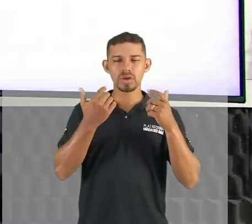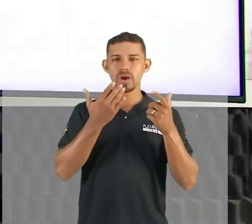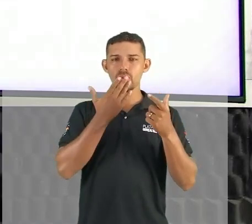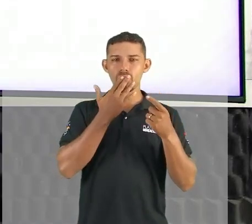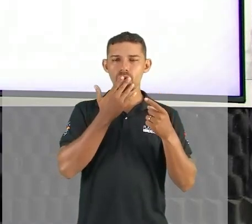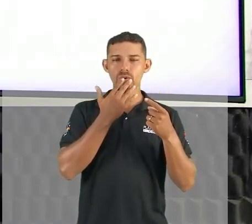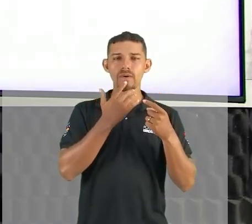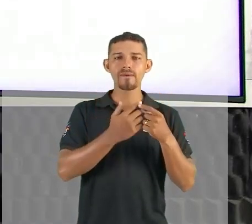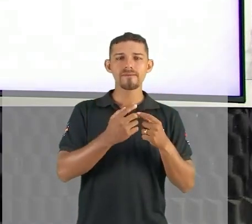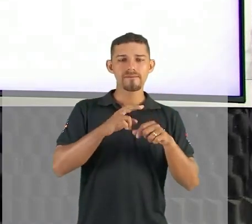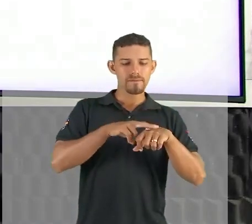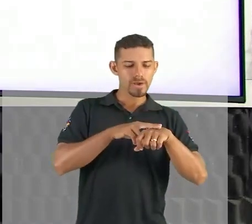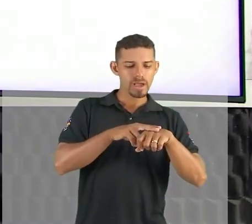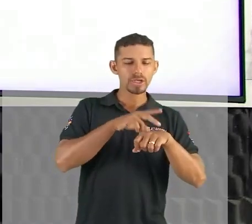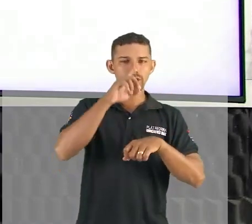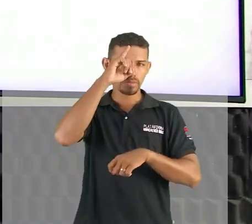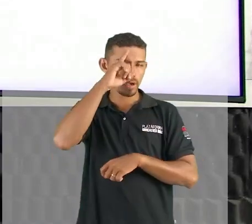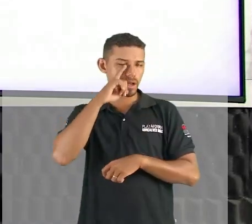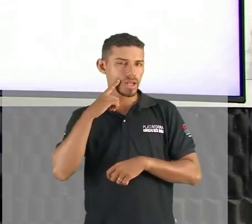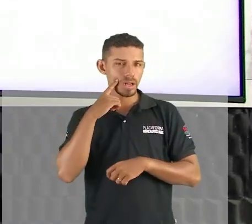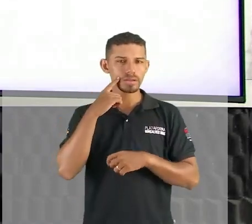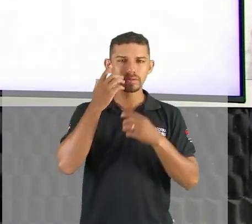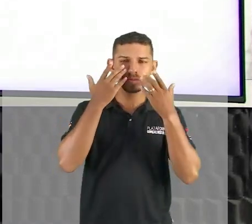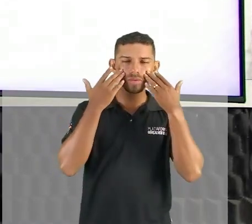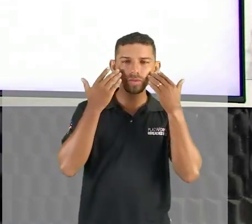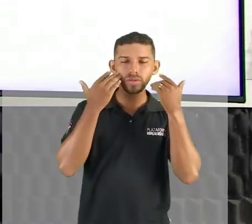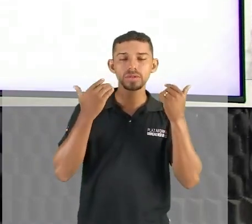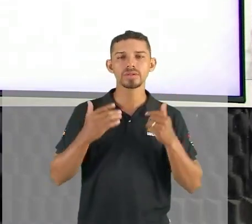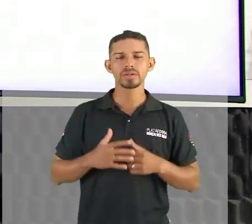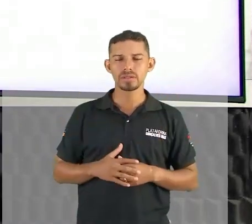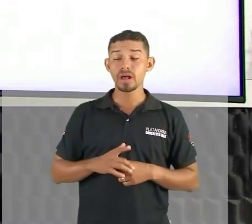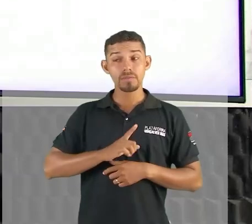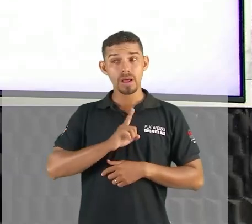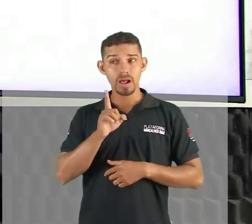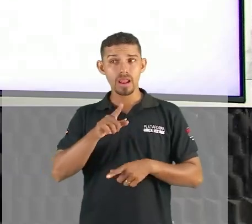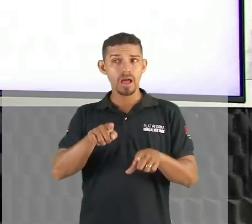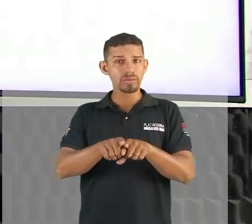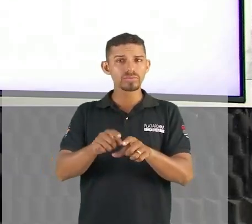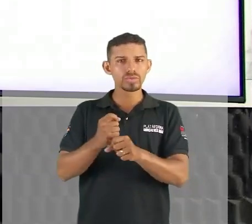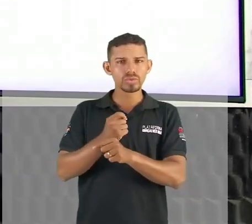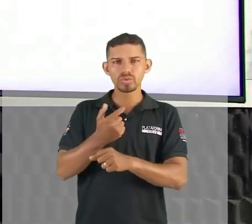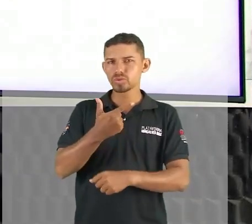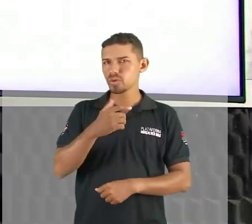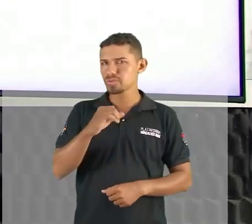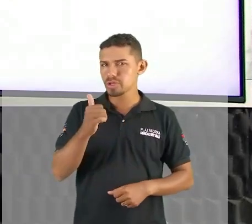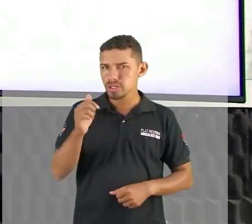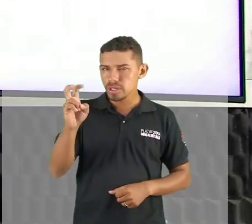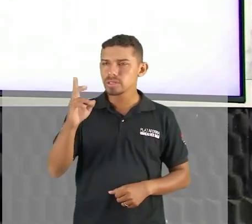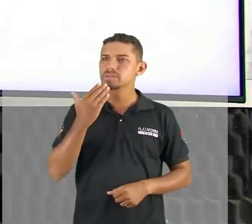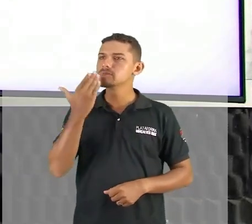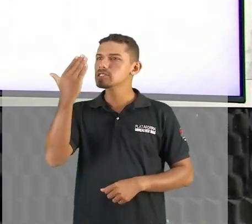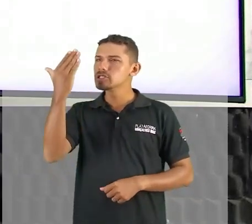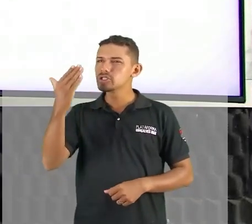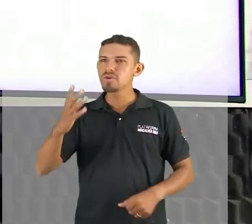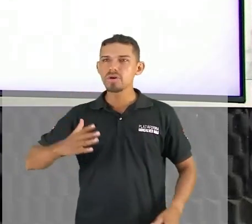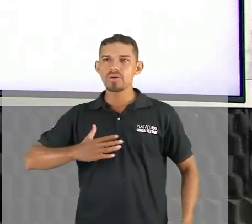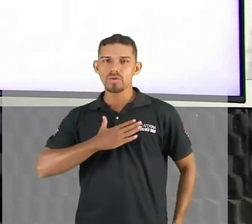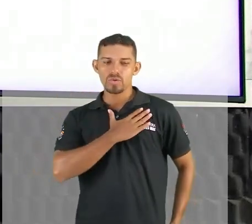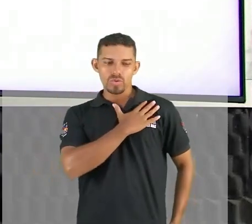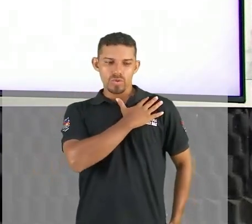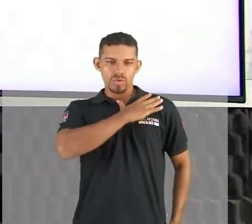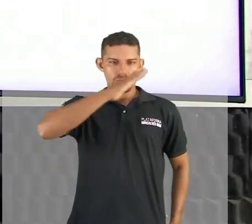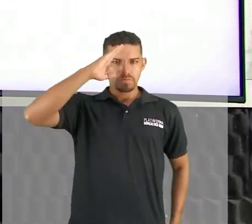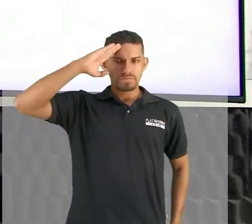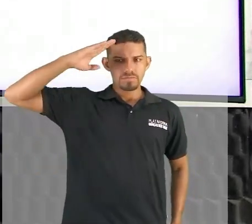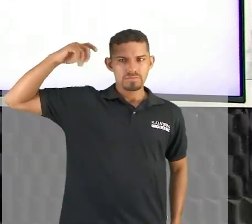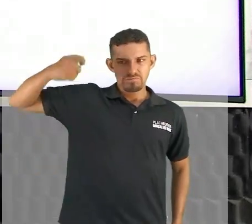cores verde e amarela, e como também você vai ter, por exemplo, lá em 2015 também as pessoas também exaltando esse patriotismo, né?